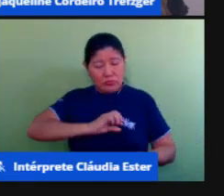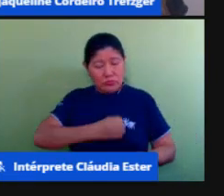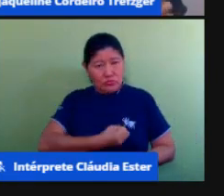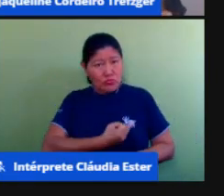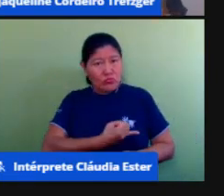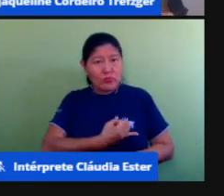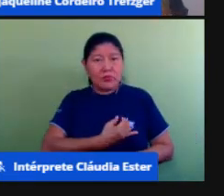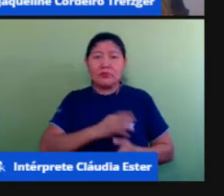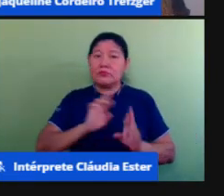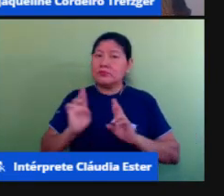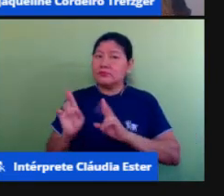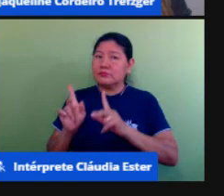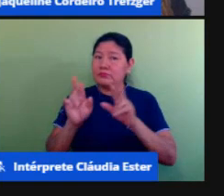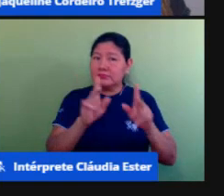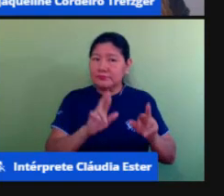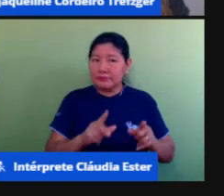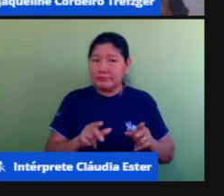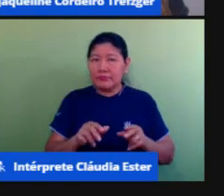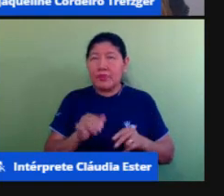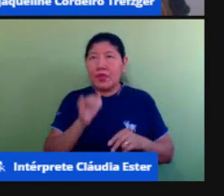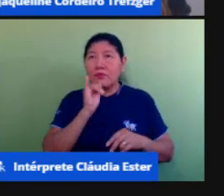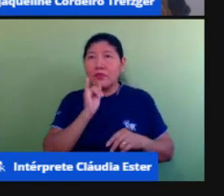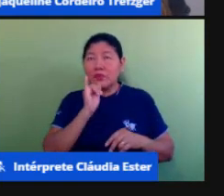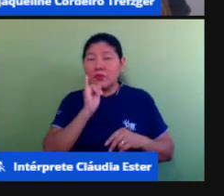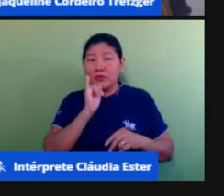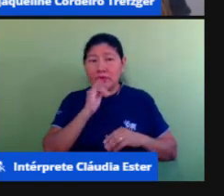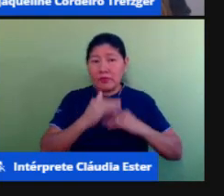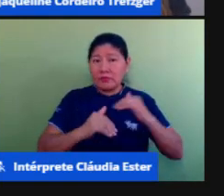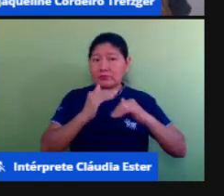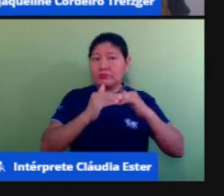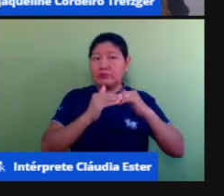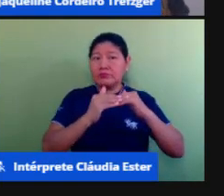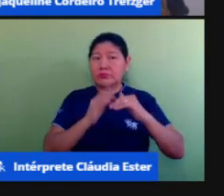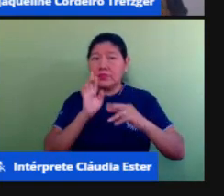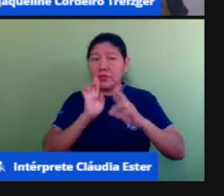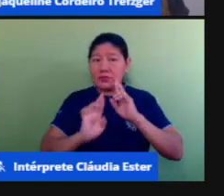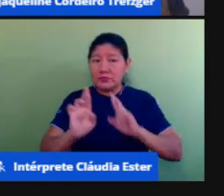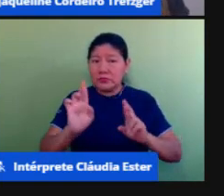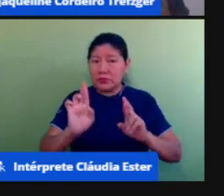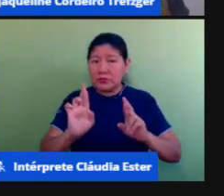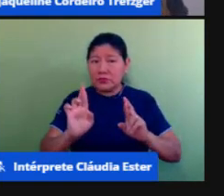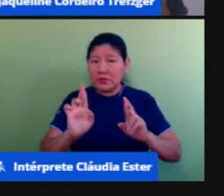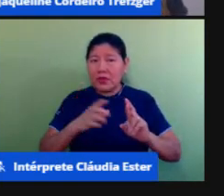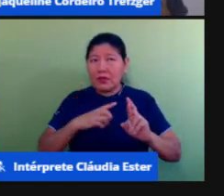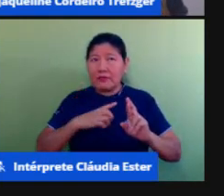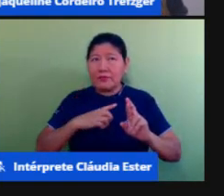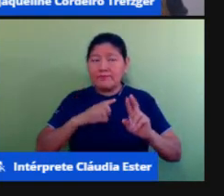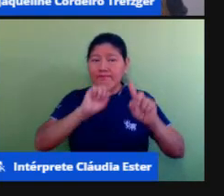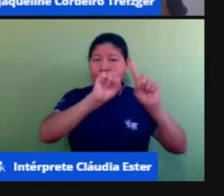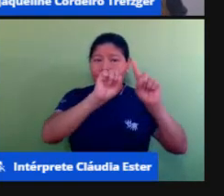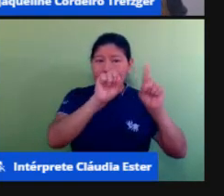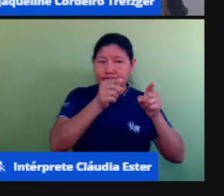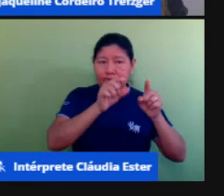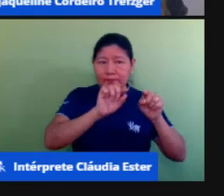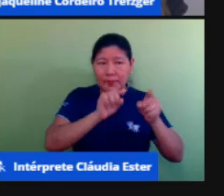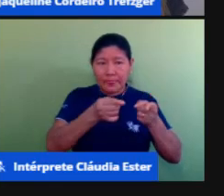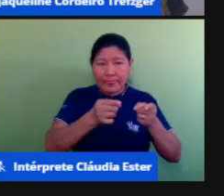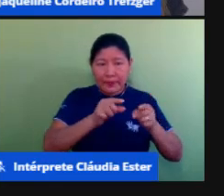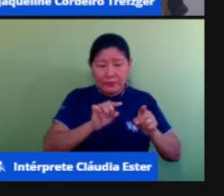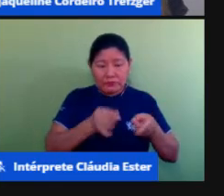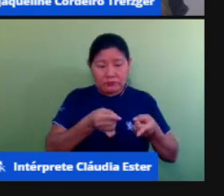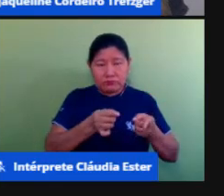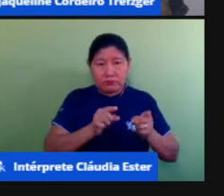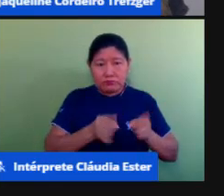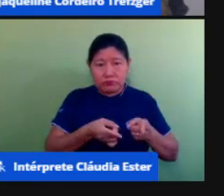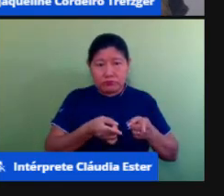isso. Na evolução de uma resposta, quando eu vou trabalhar com completar lacunas, eu estou falando que o aluno ele tem